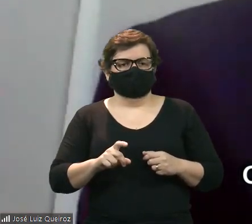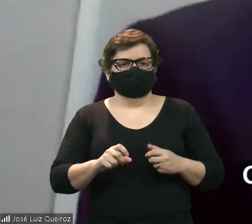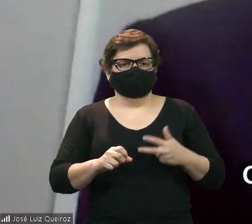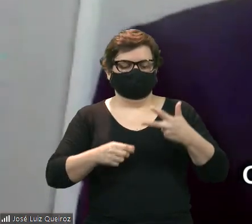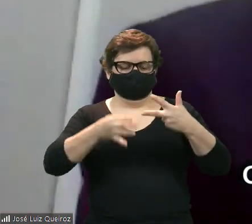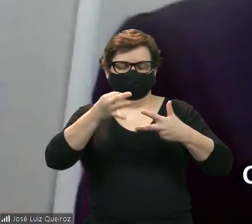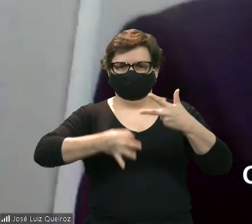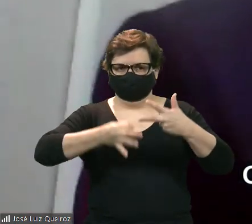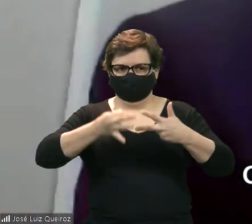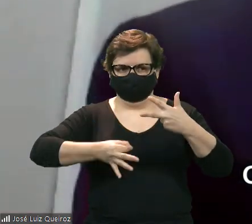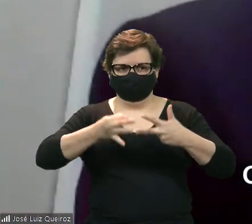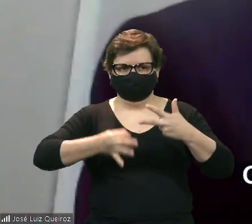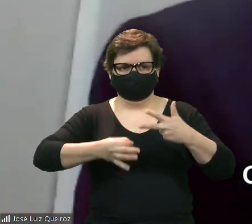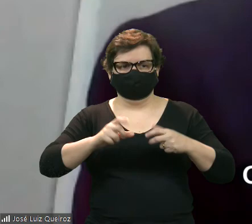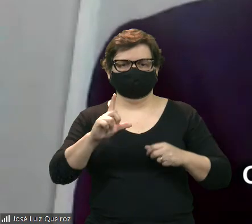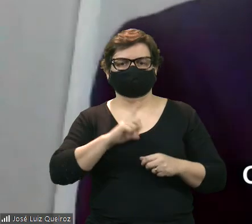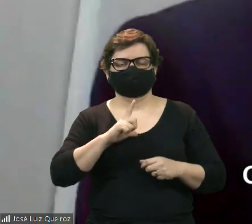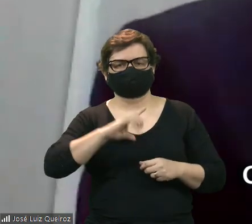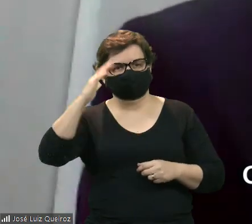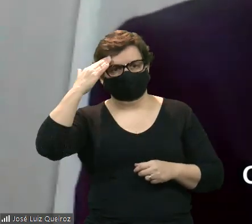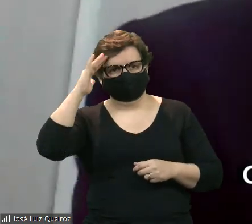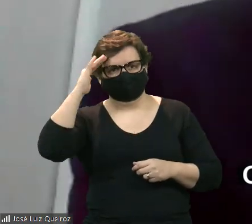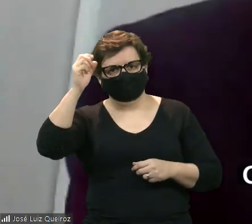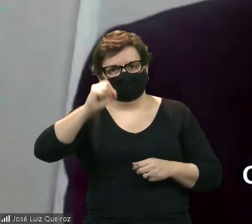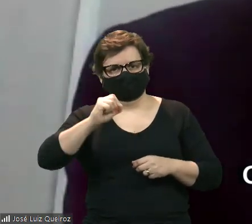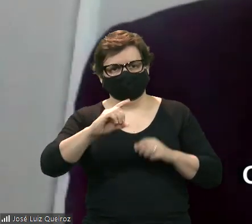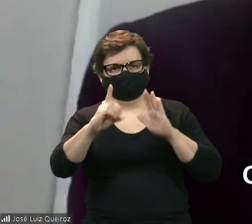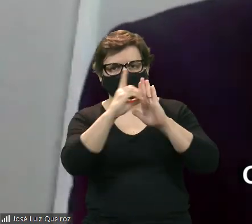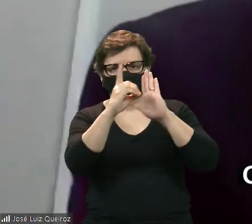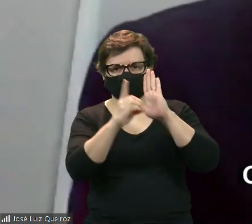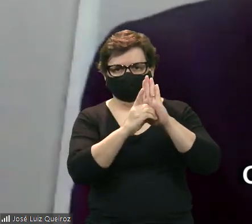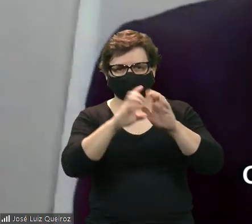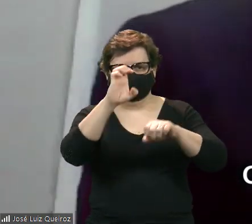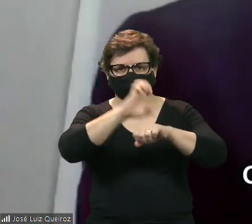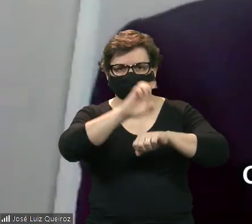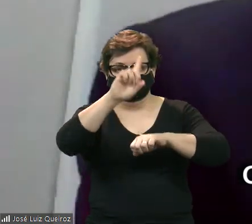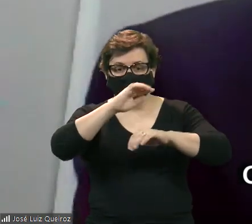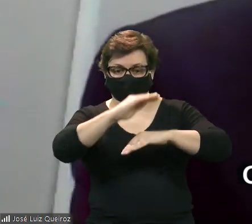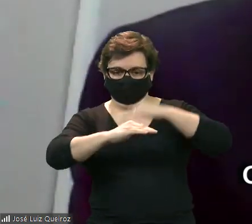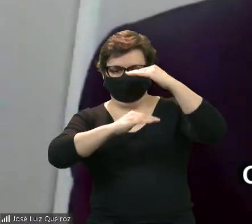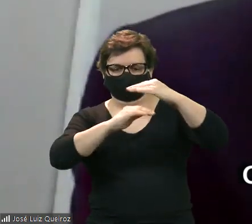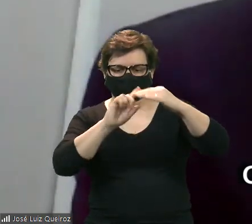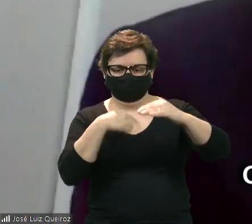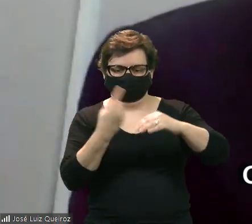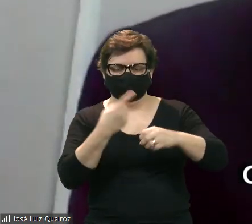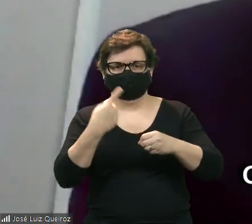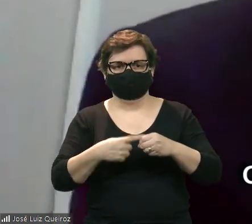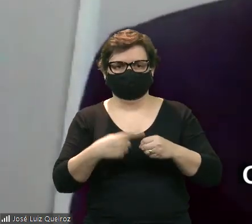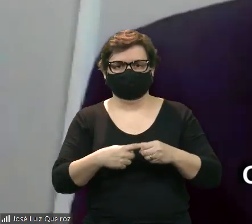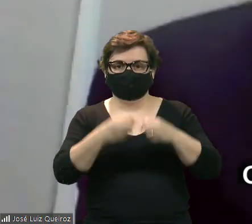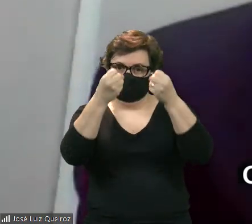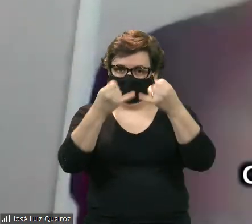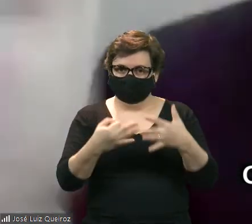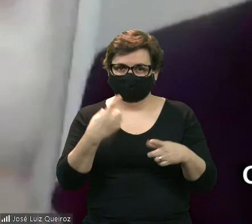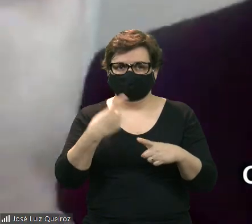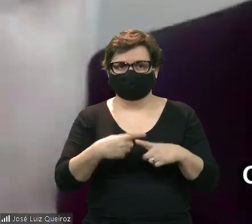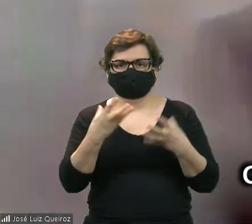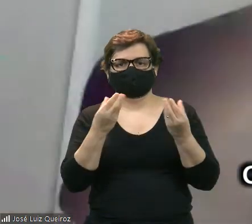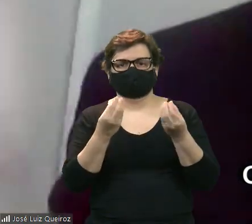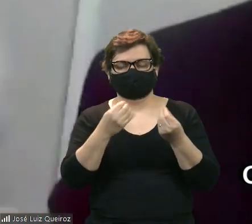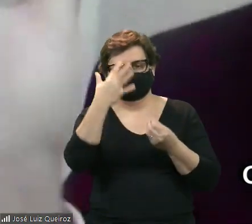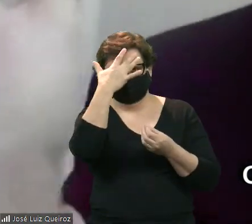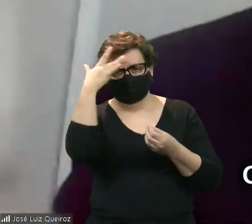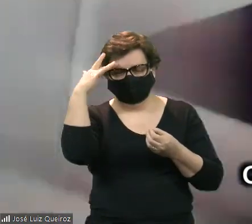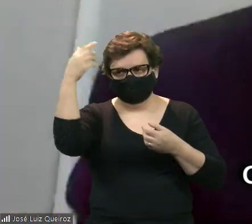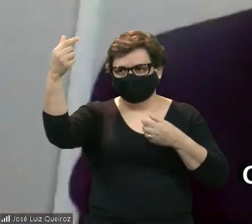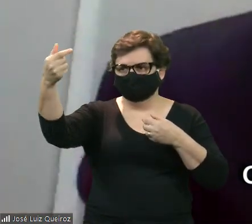tem entendido que o decreto estadual é soberano aqui na nossa cidade. Só gostaria de fazer esse esclarecimento, pontuar isso, porque muitos cidadãos,